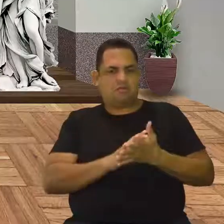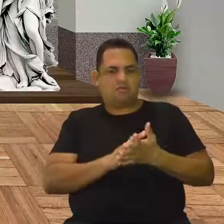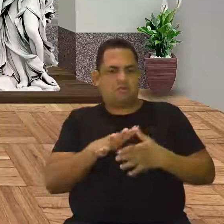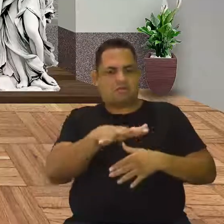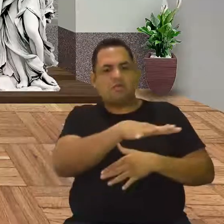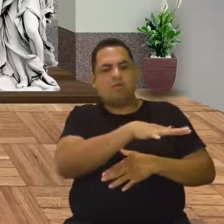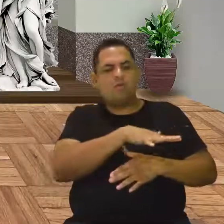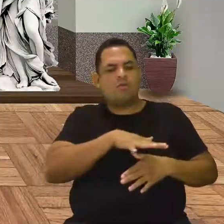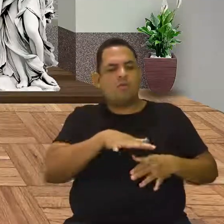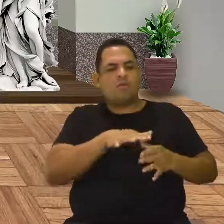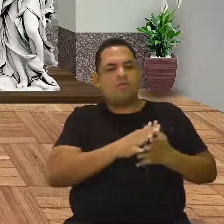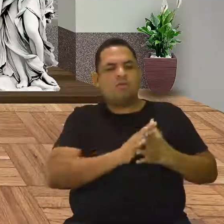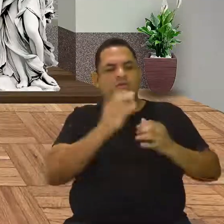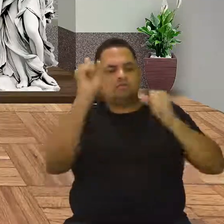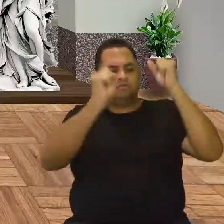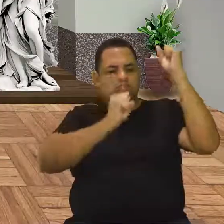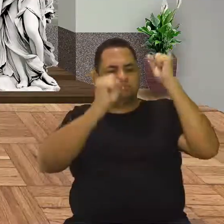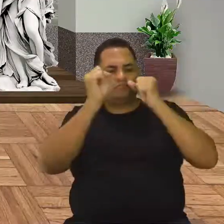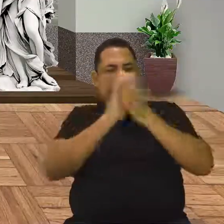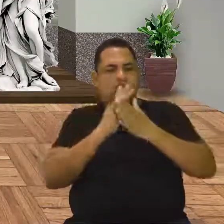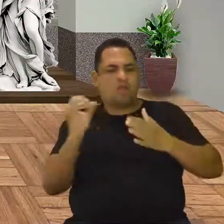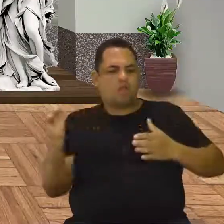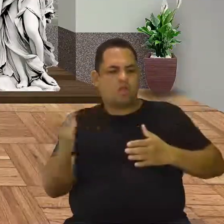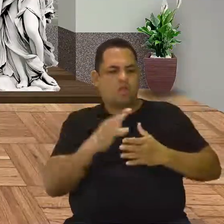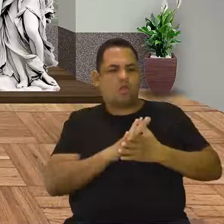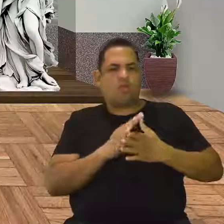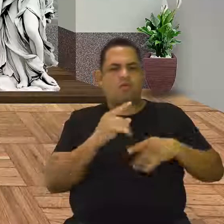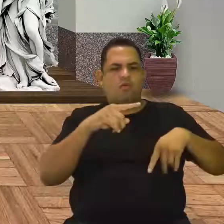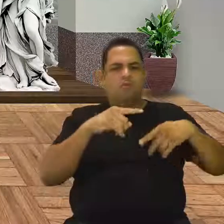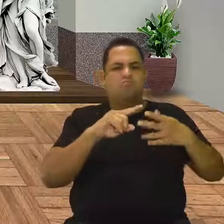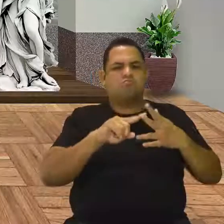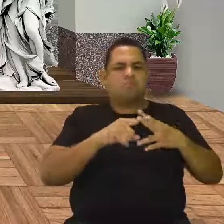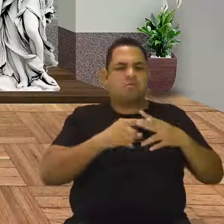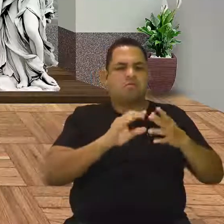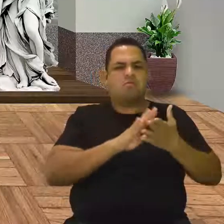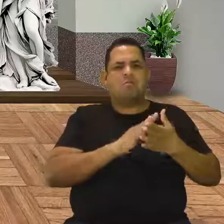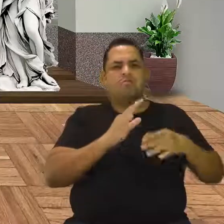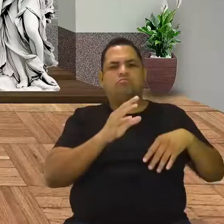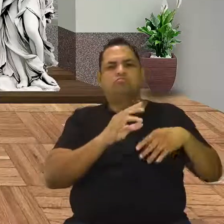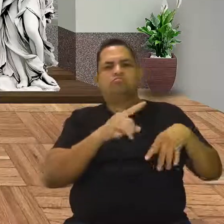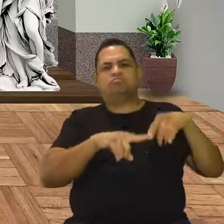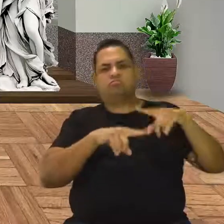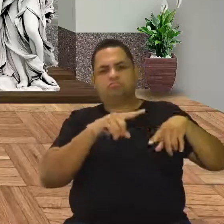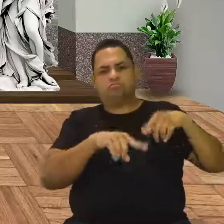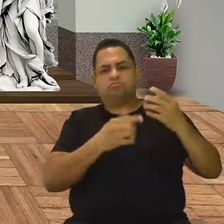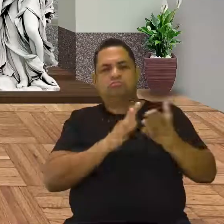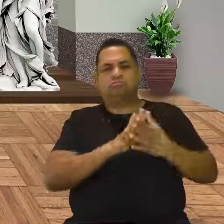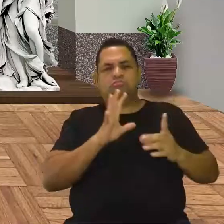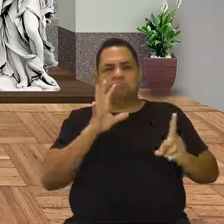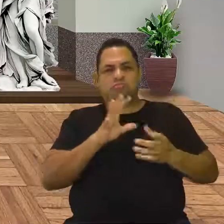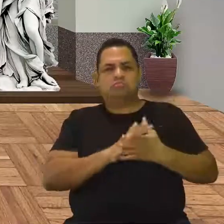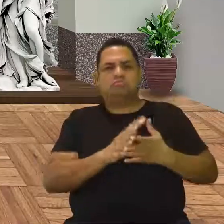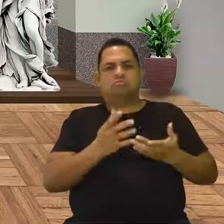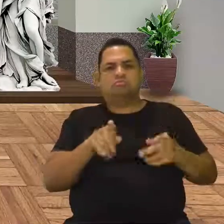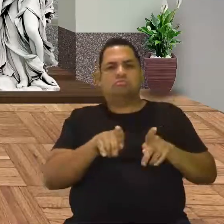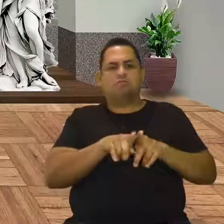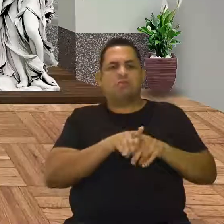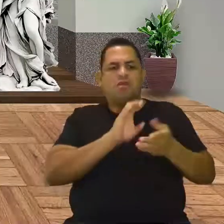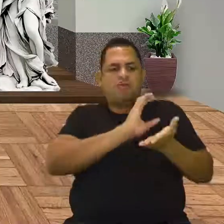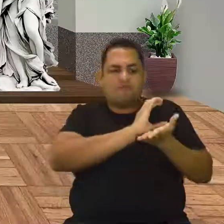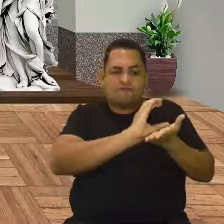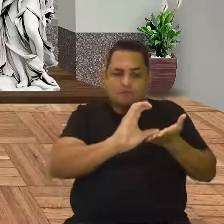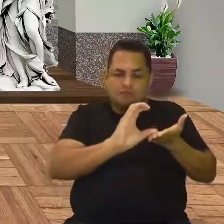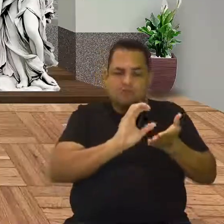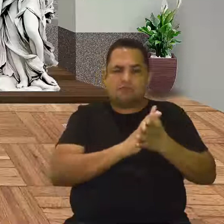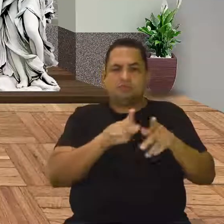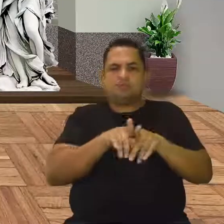pátio industrial, eu vou modernizar esse pátio, eu vou investir nesse pátio, né? São indústrias,